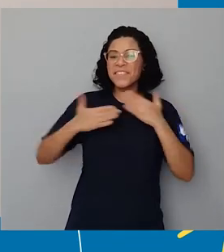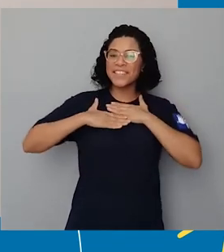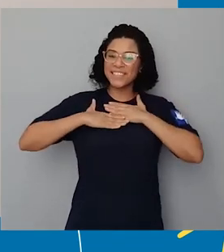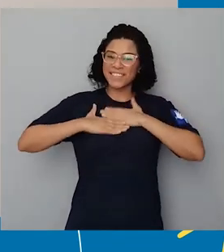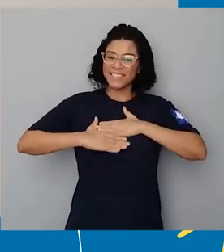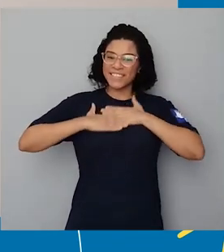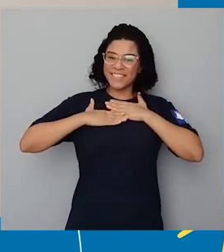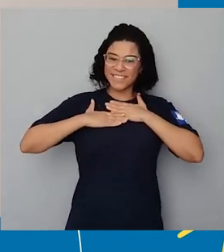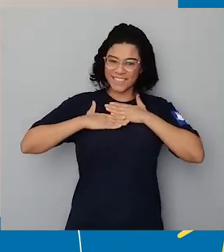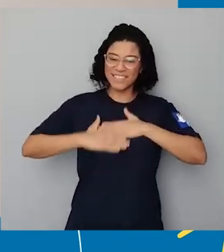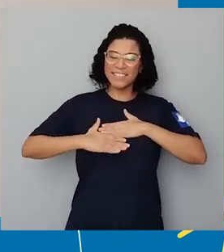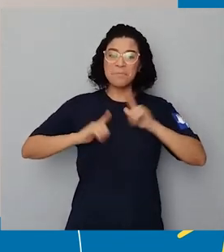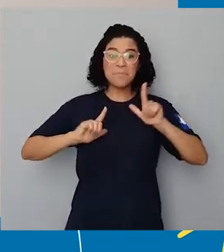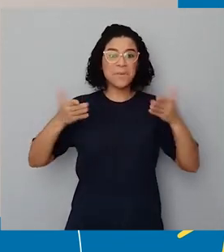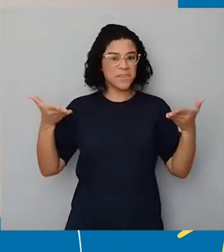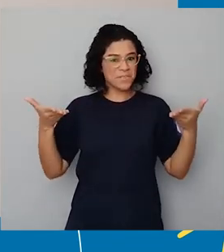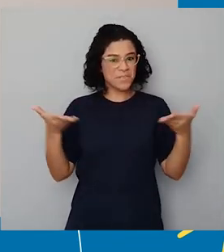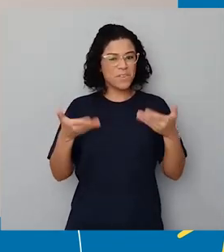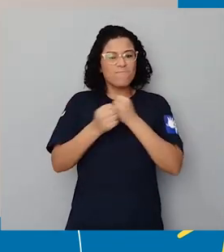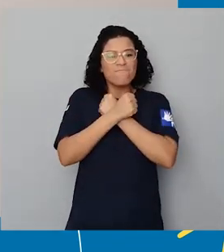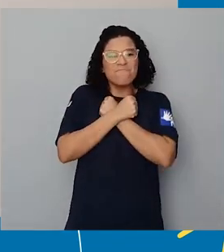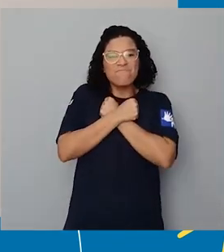vocês tenham gostado do programa de hoje.